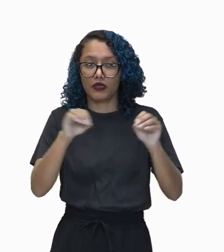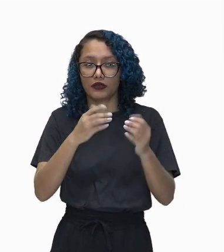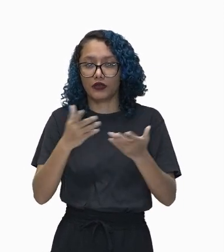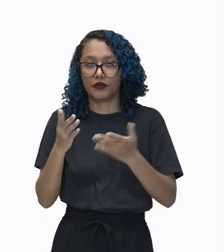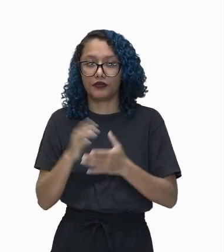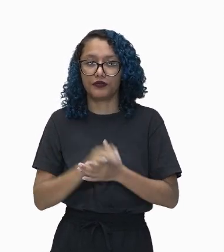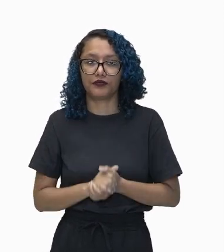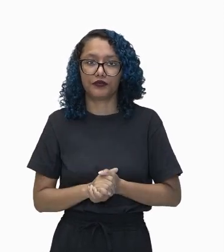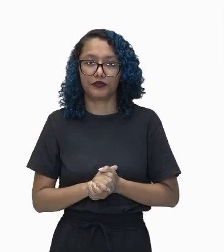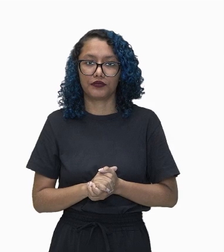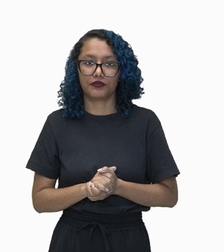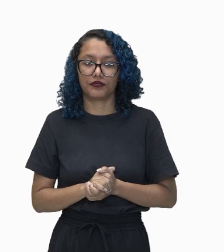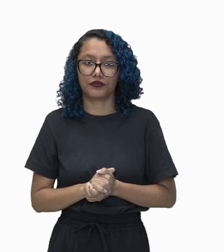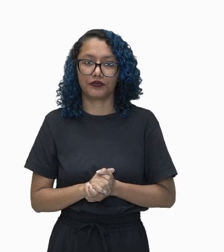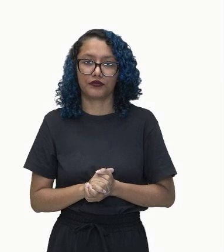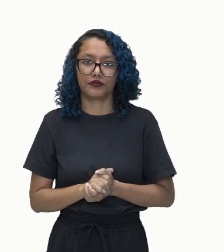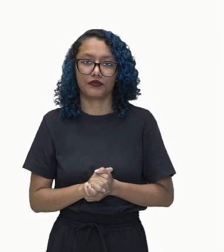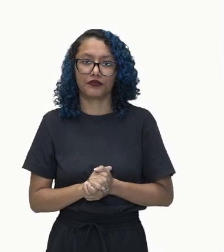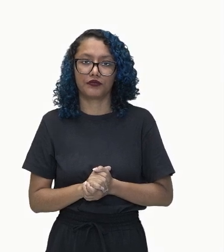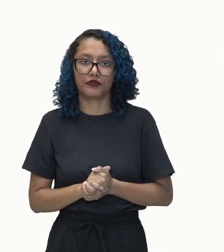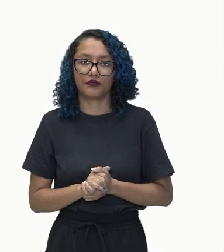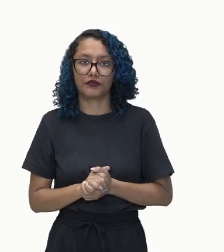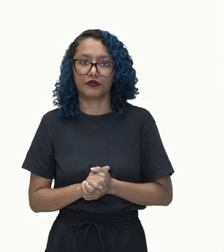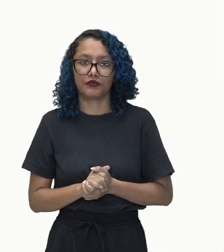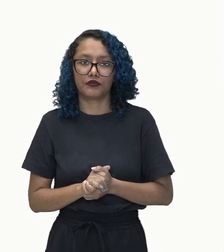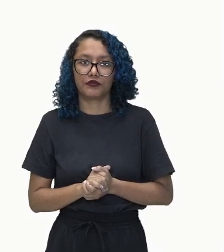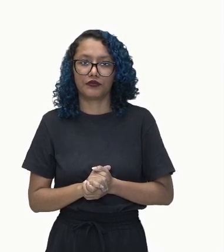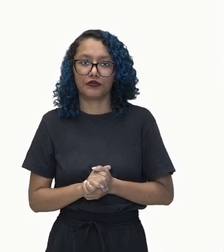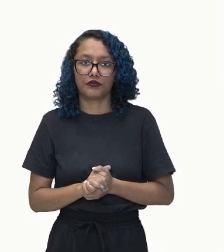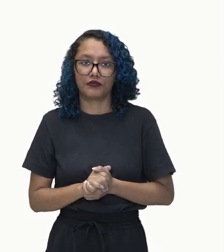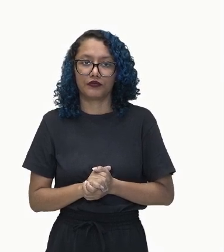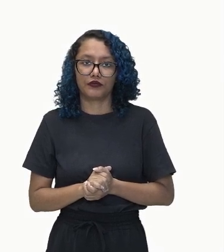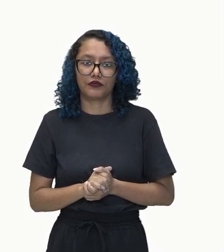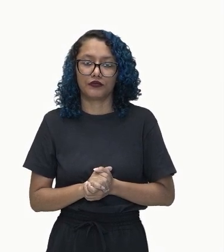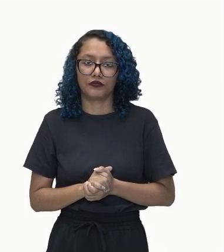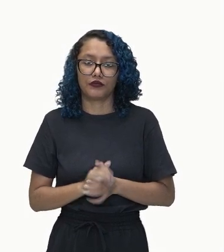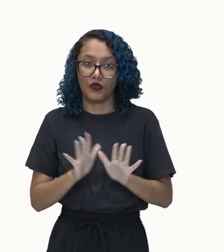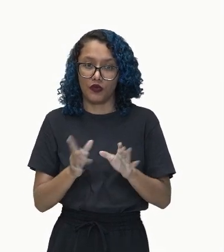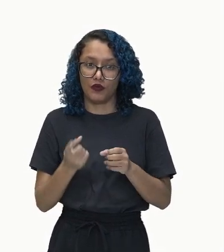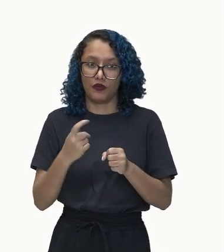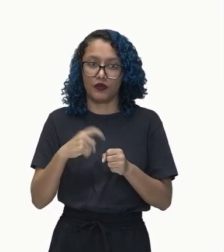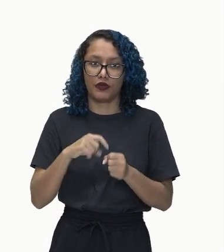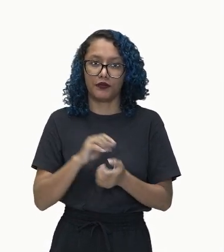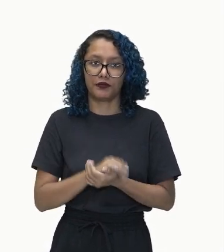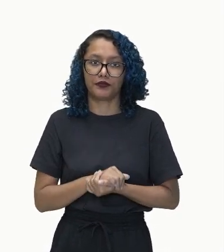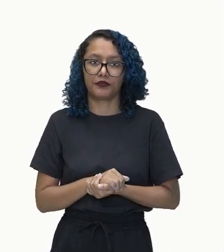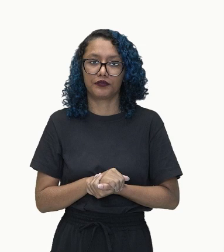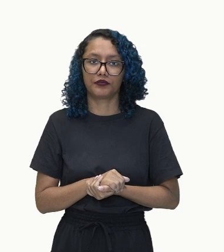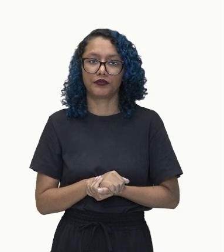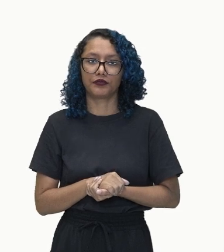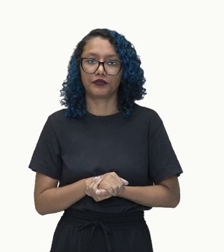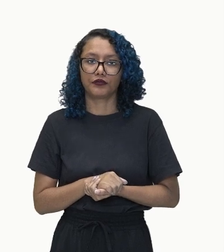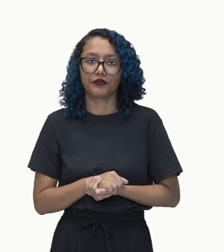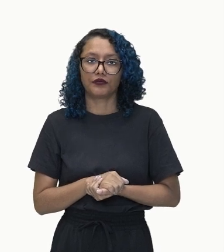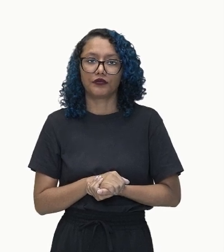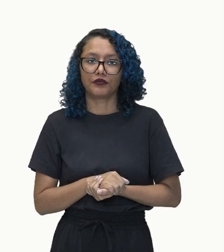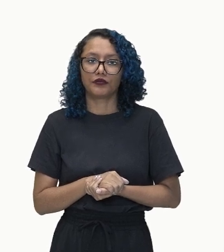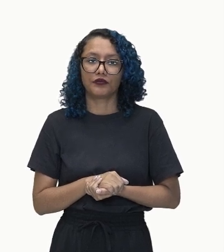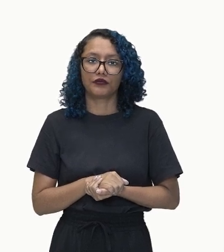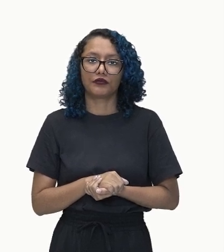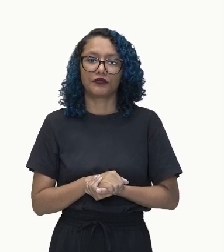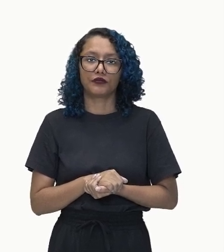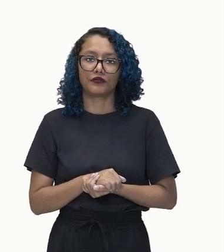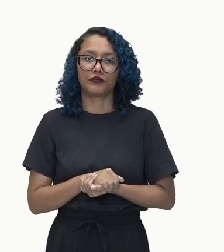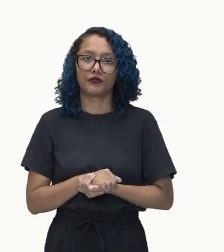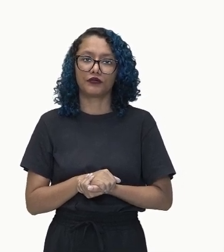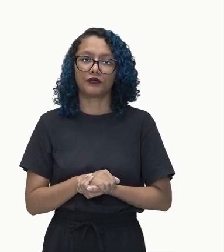é isso? Vamos voltar aqui um pouquinho aqui para falar um pouquinho mais, olha só, aqui, exatamente, e aqui, olha